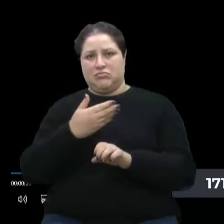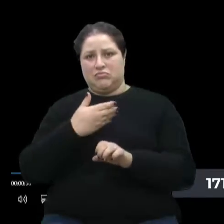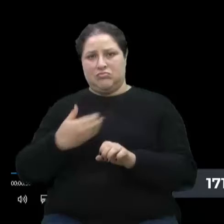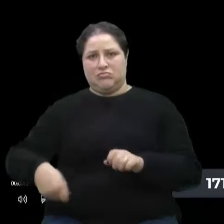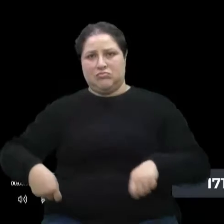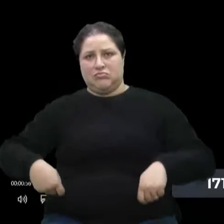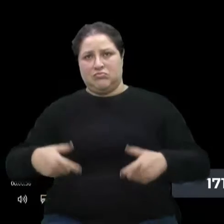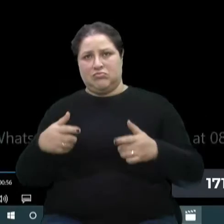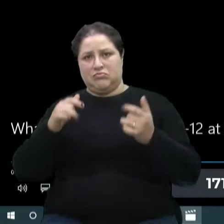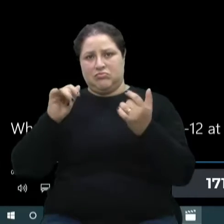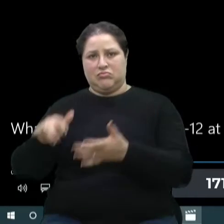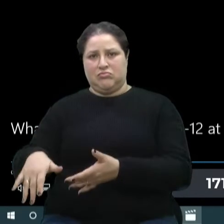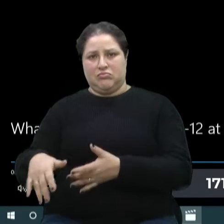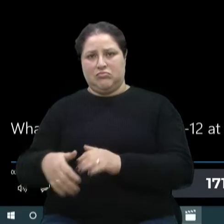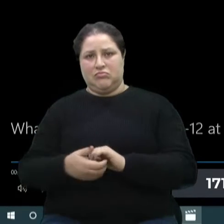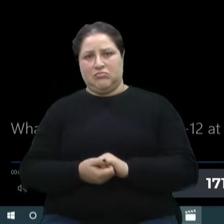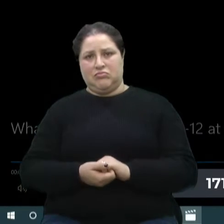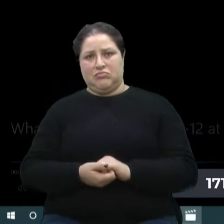fora.